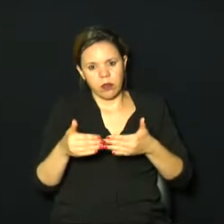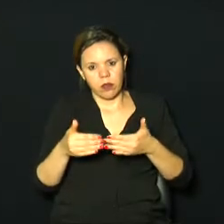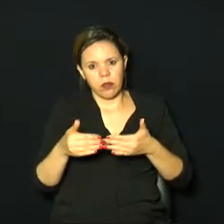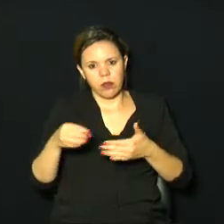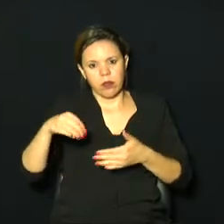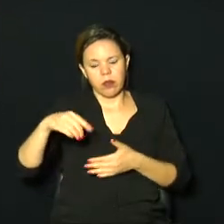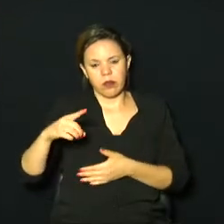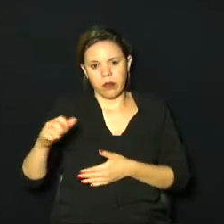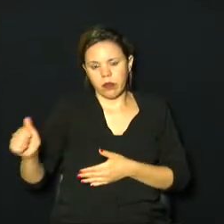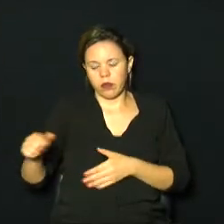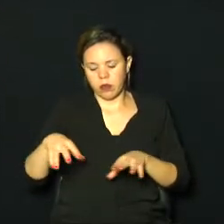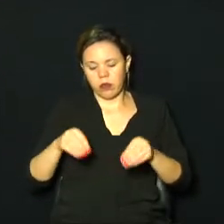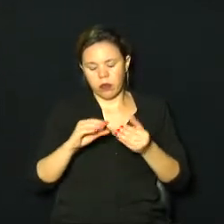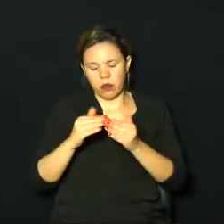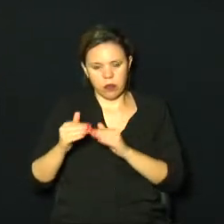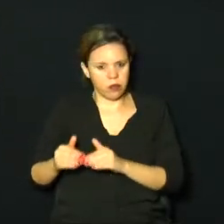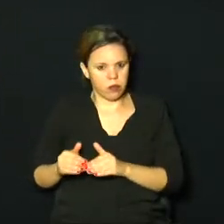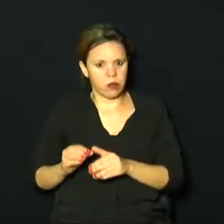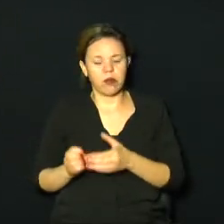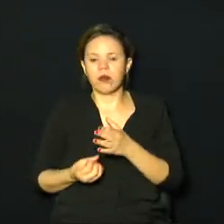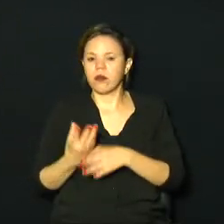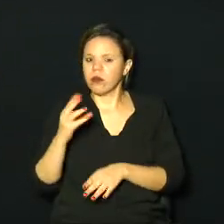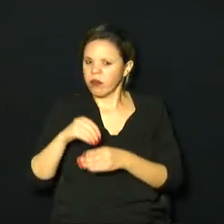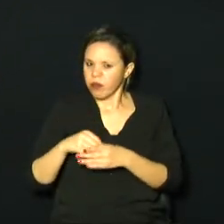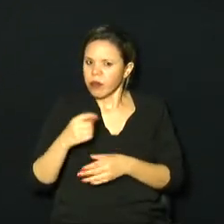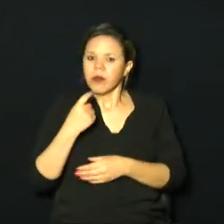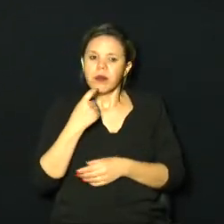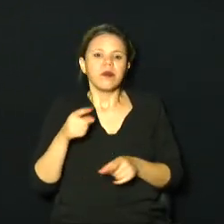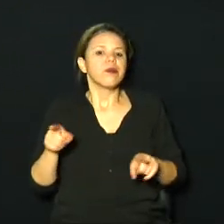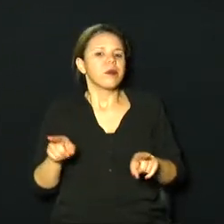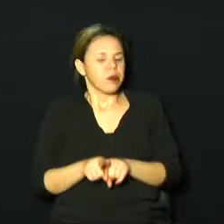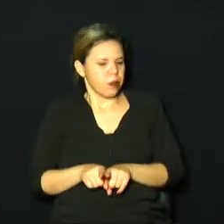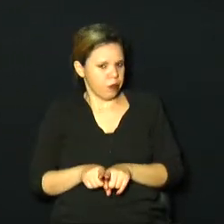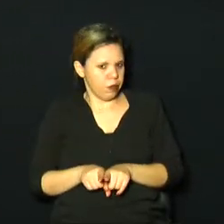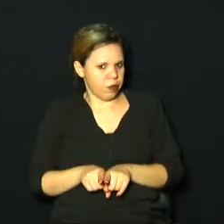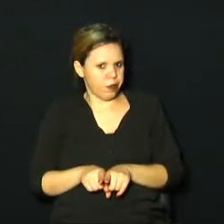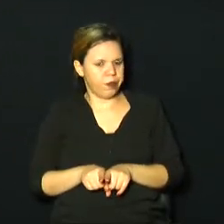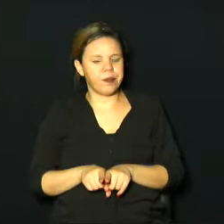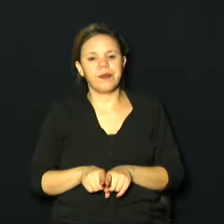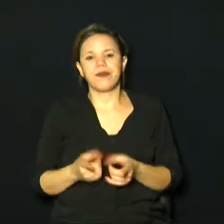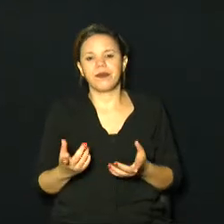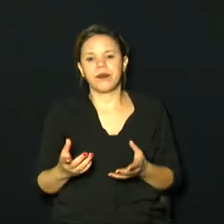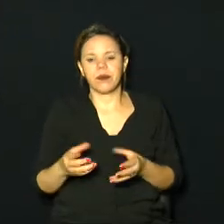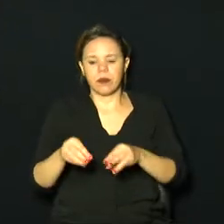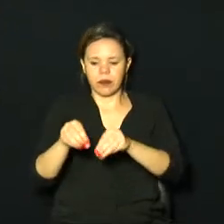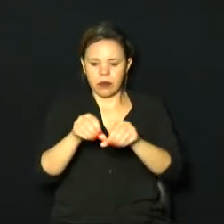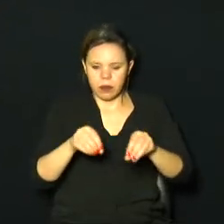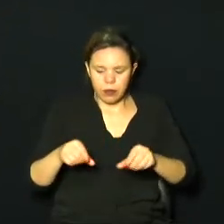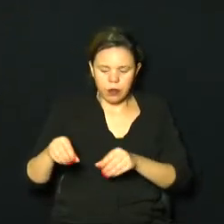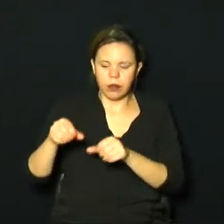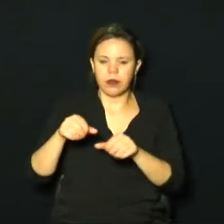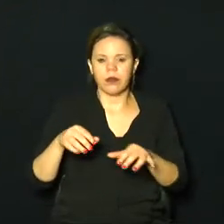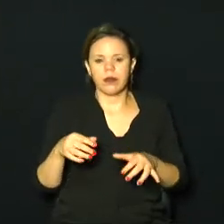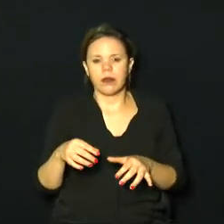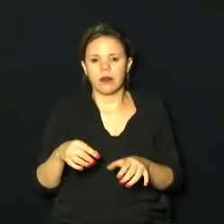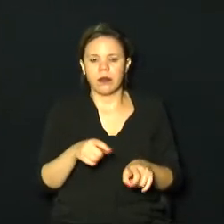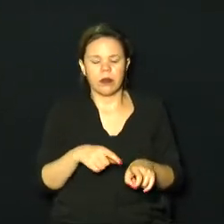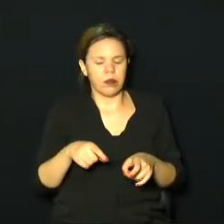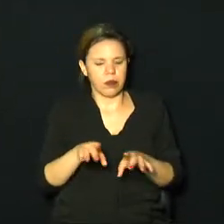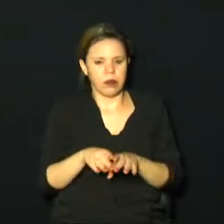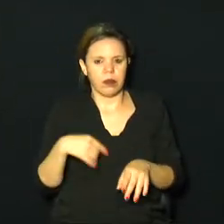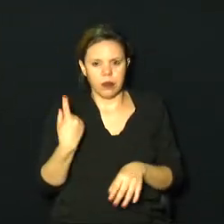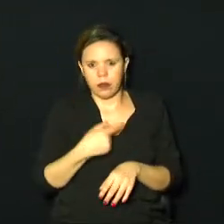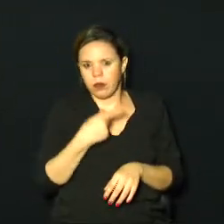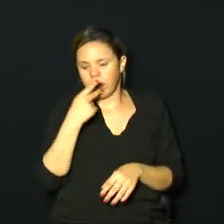Mandela, mas é um processo que acontece em Campinas também, que é um processo de grilagem de terra urbana. Então, nós combatemos e questionamos isso